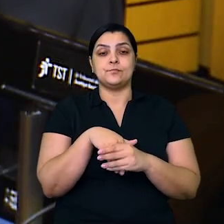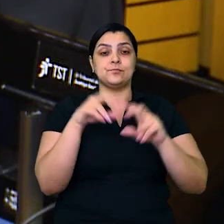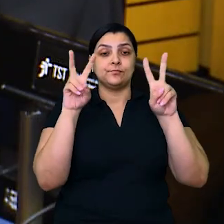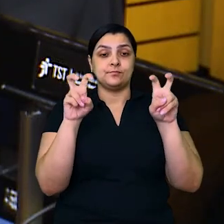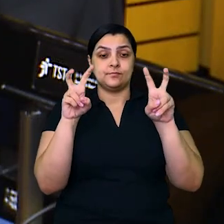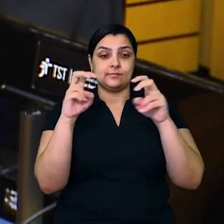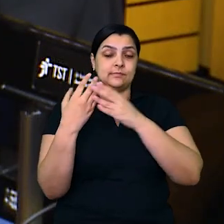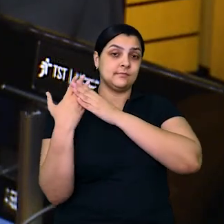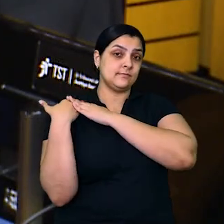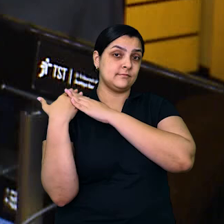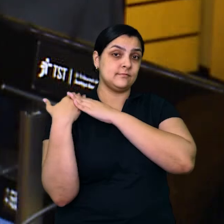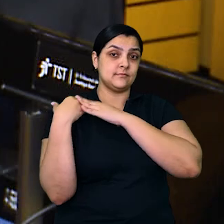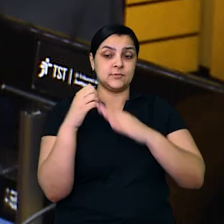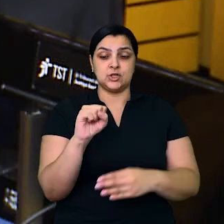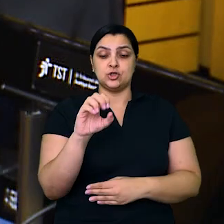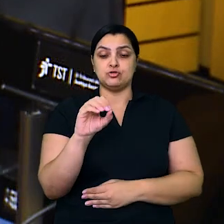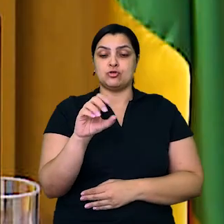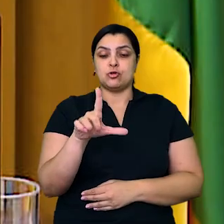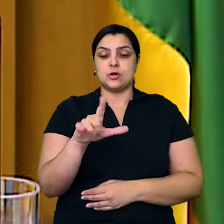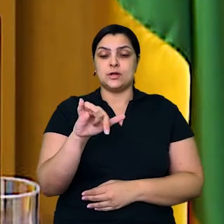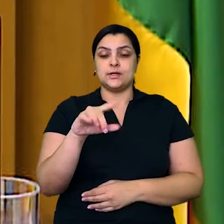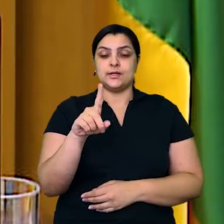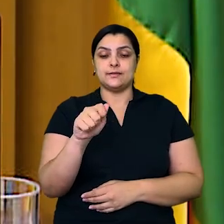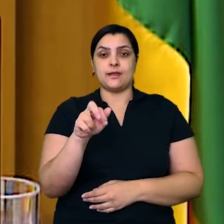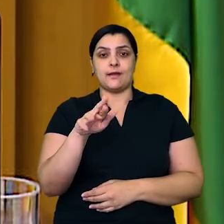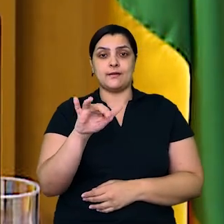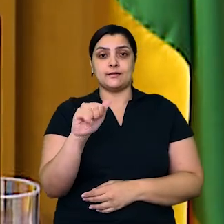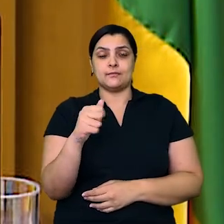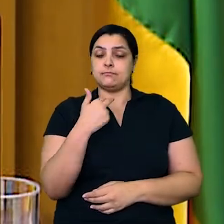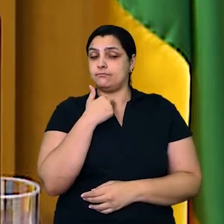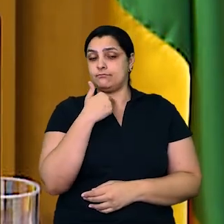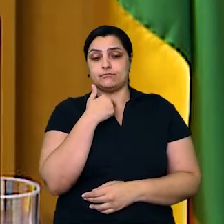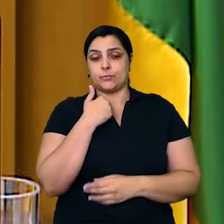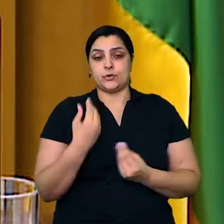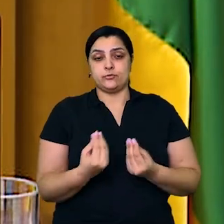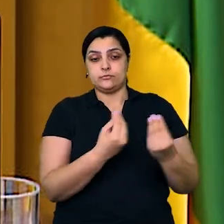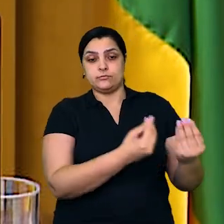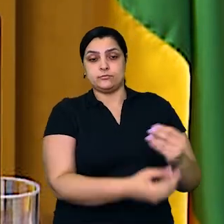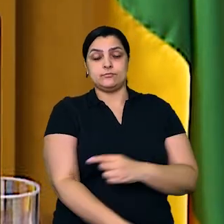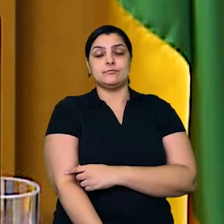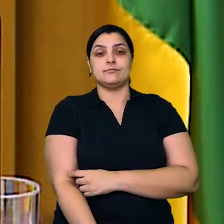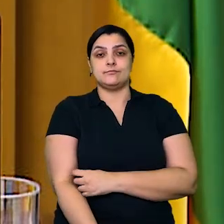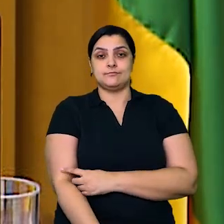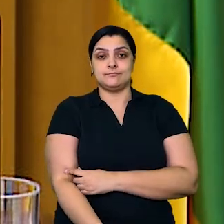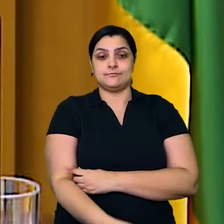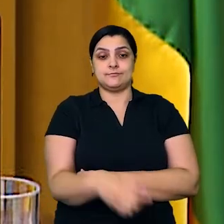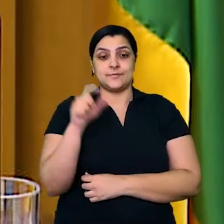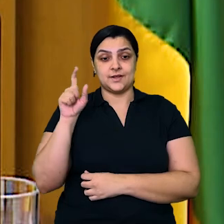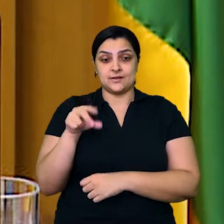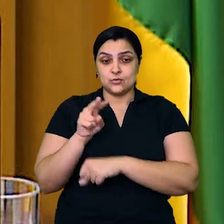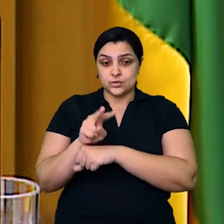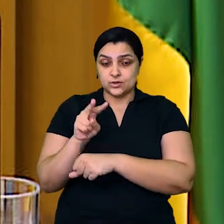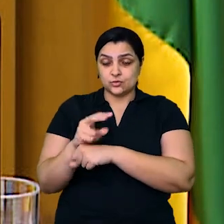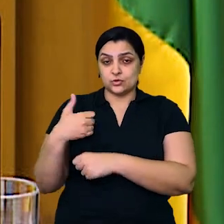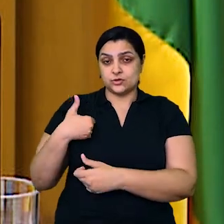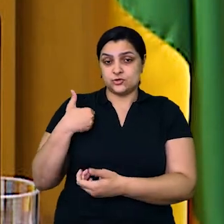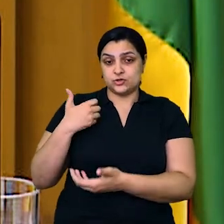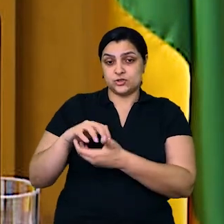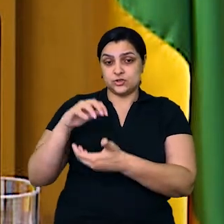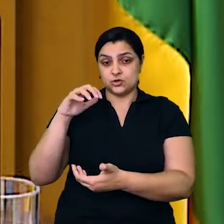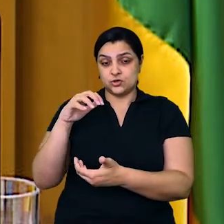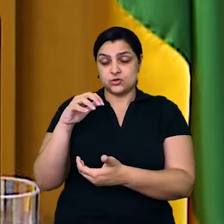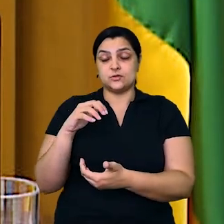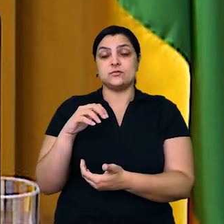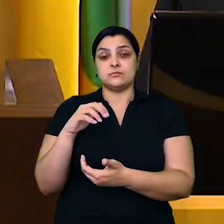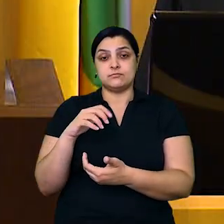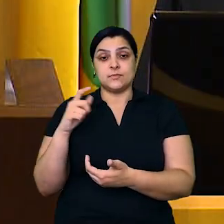chamada responsabilidade solidária não pode ser aplicada. É uma cuidadora de uma idosa que ingressou com